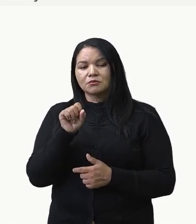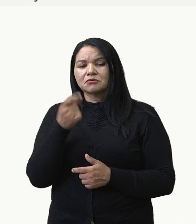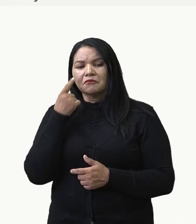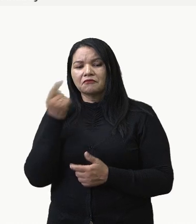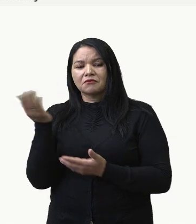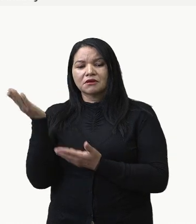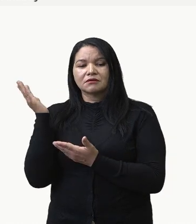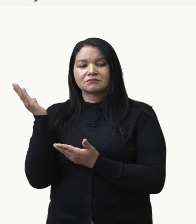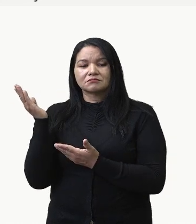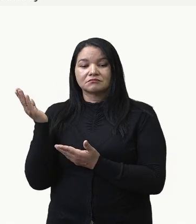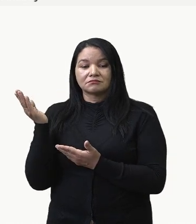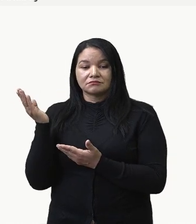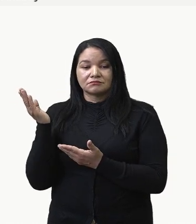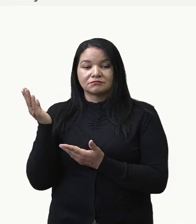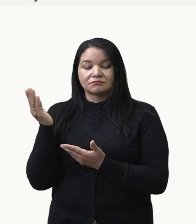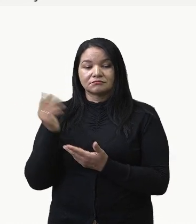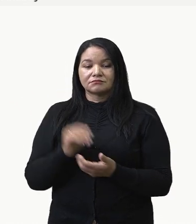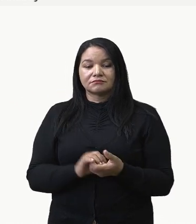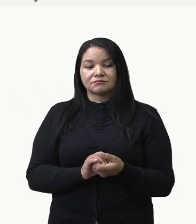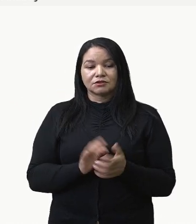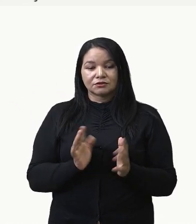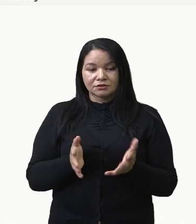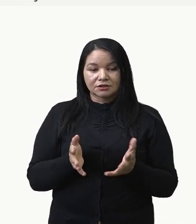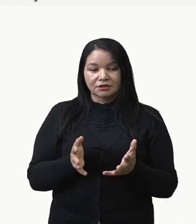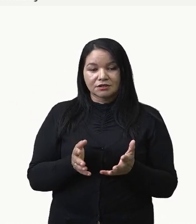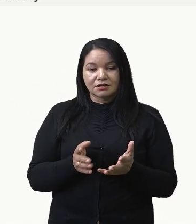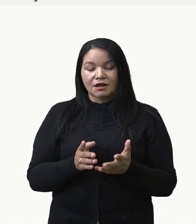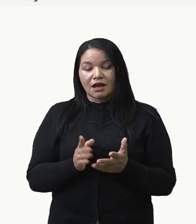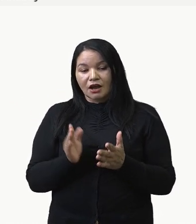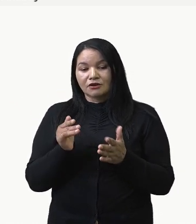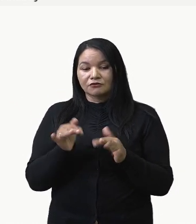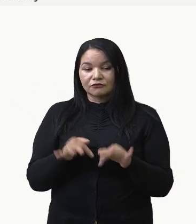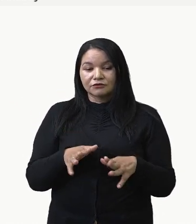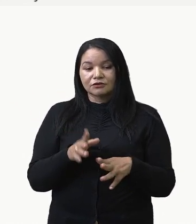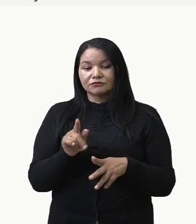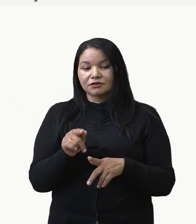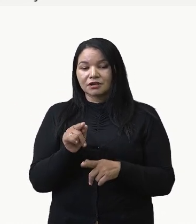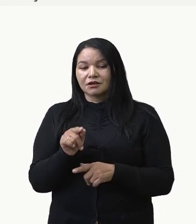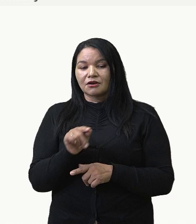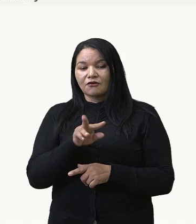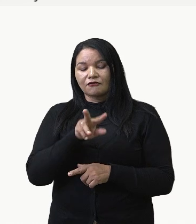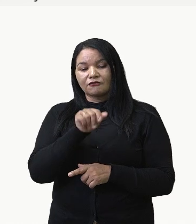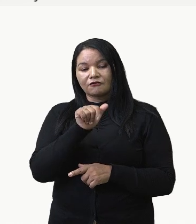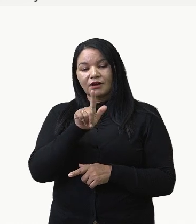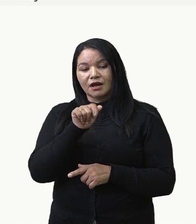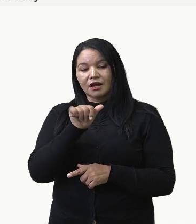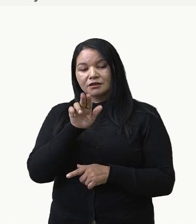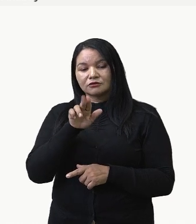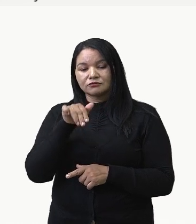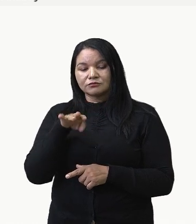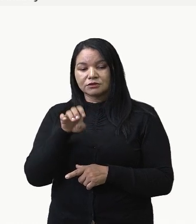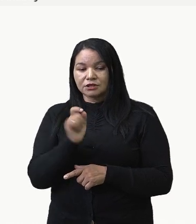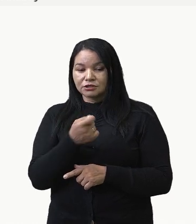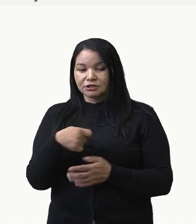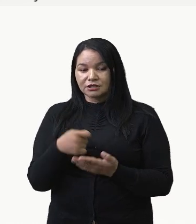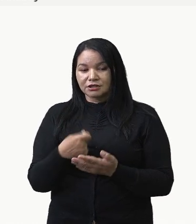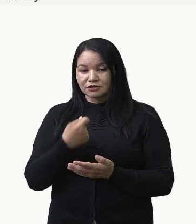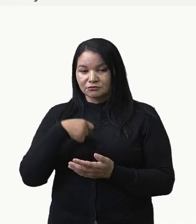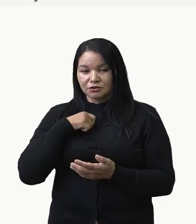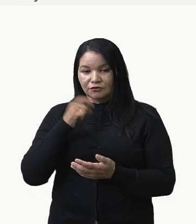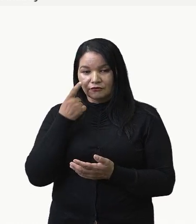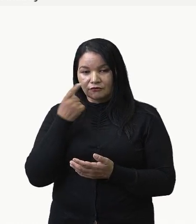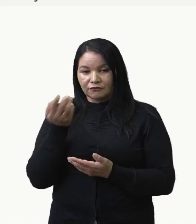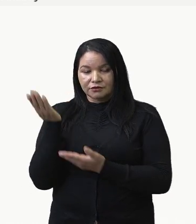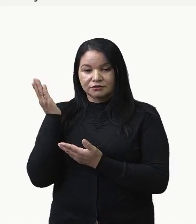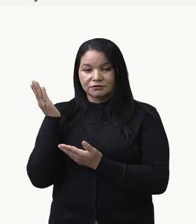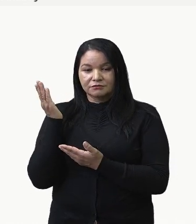já foram né luciernaga é o Vagalume bem diferente o nome né luciernaga ornitorinco é